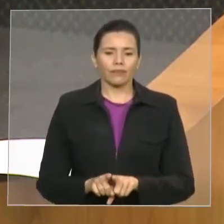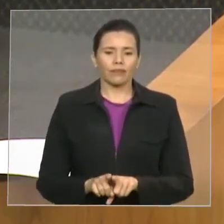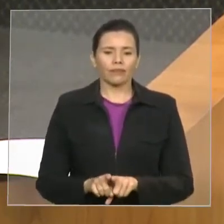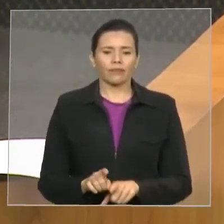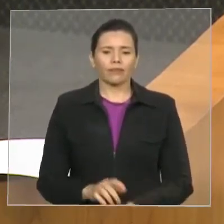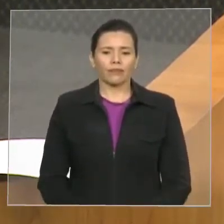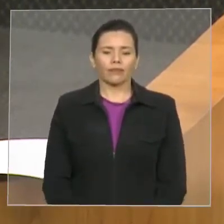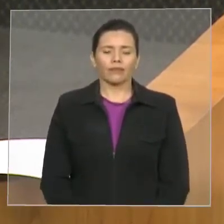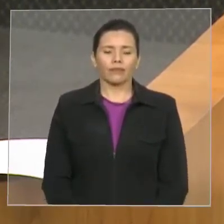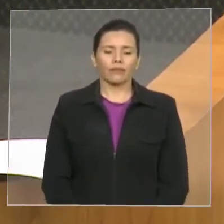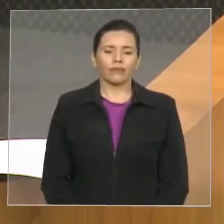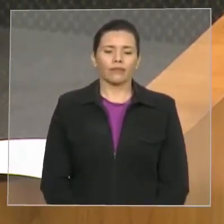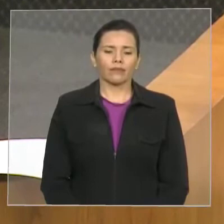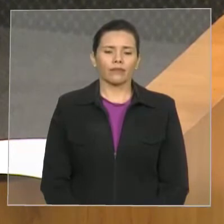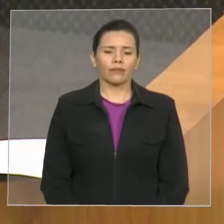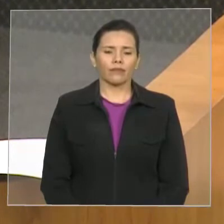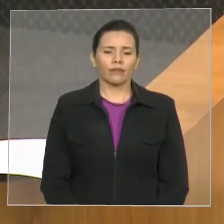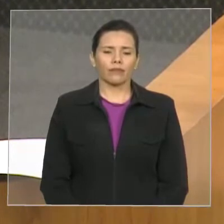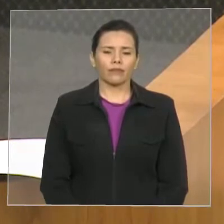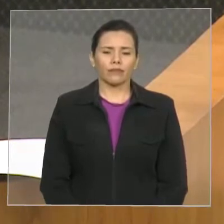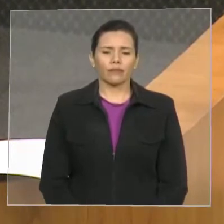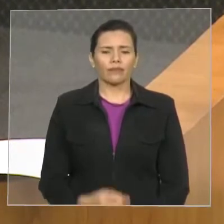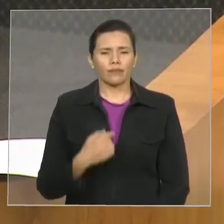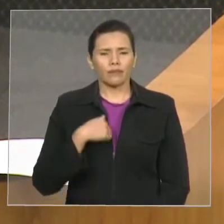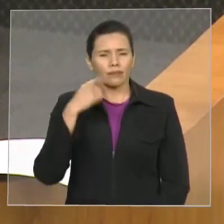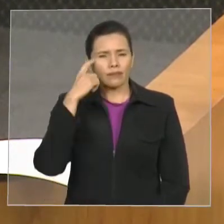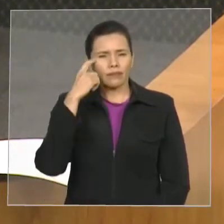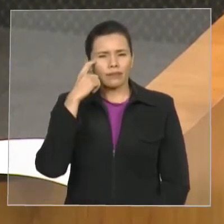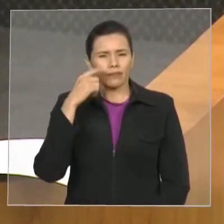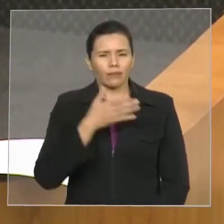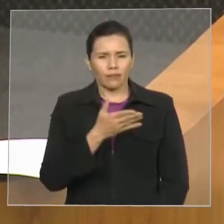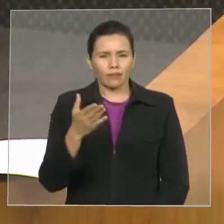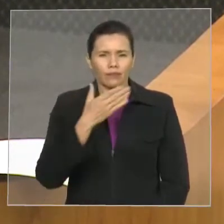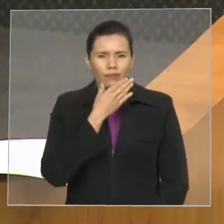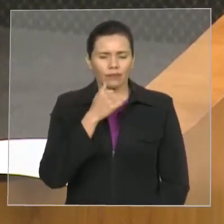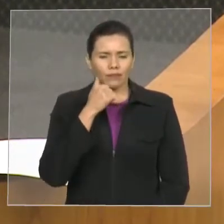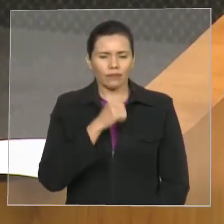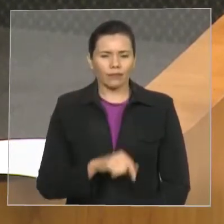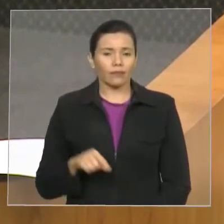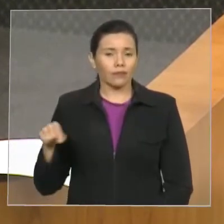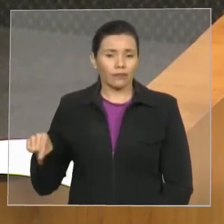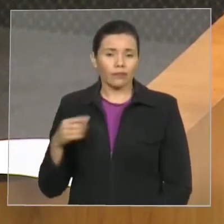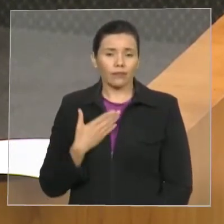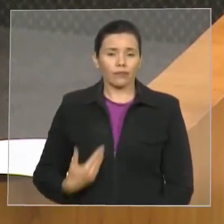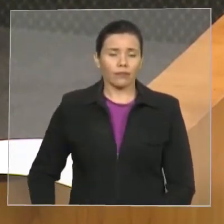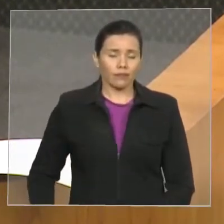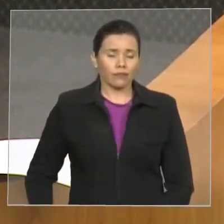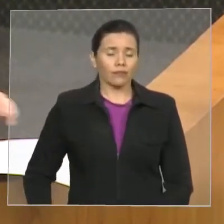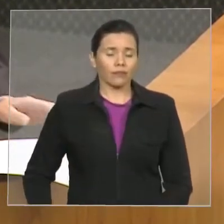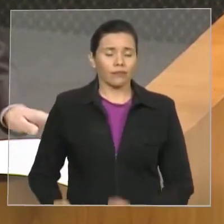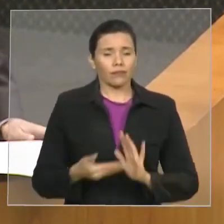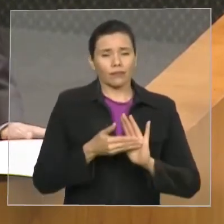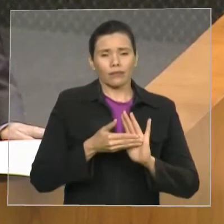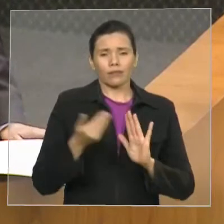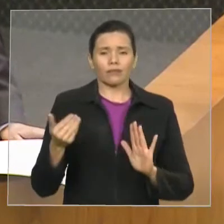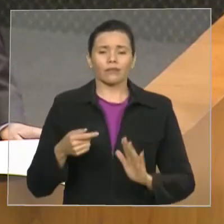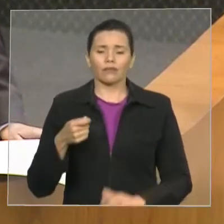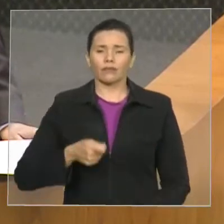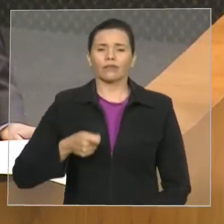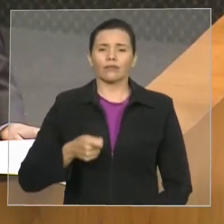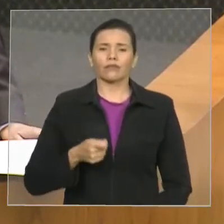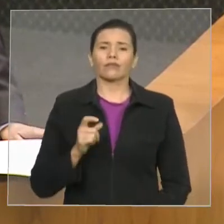aplicação dos recursos. Mais do que isso, senhoras e senhores, ele retirou a